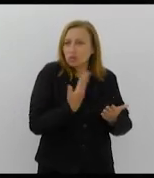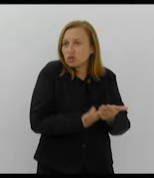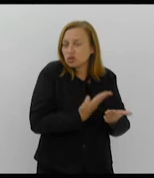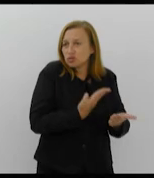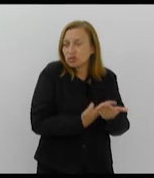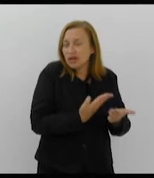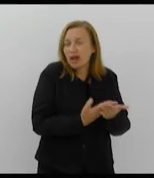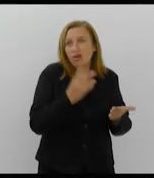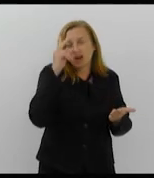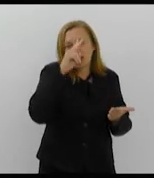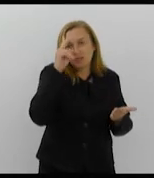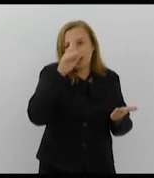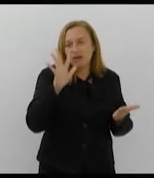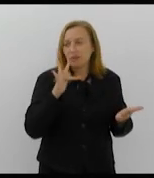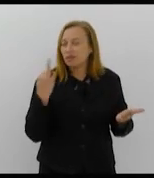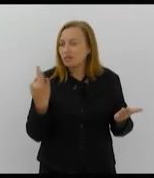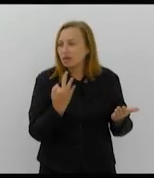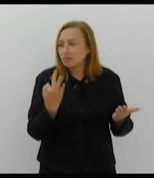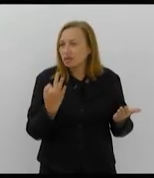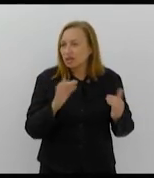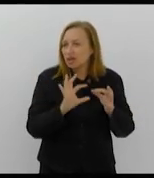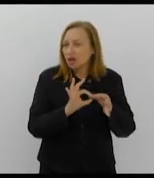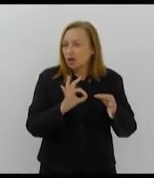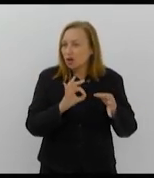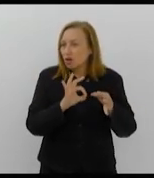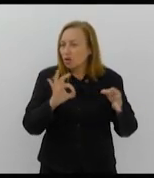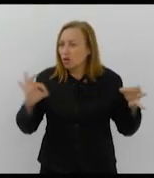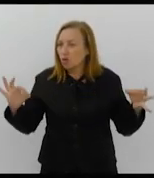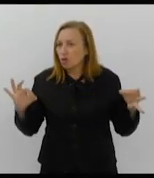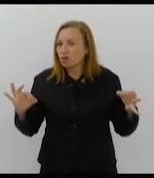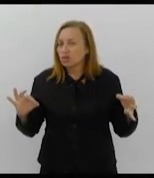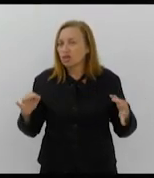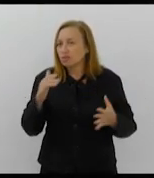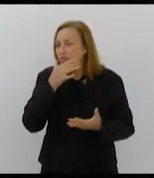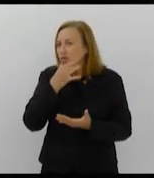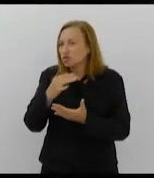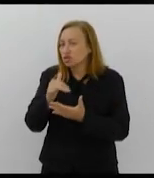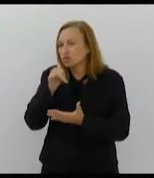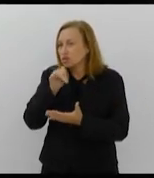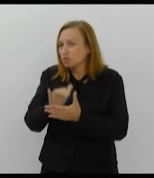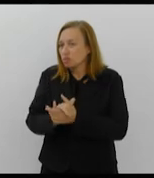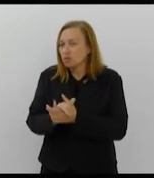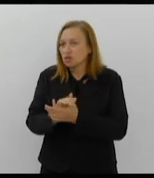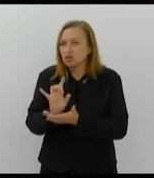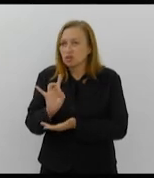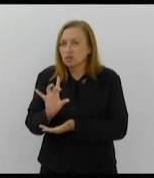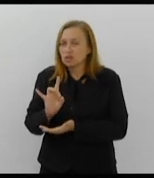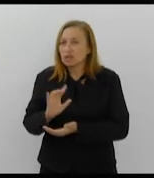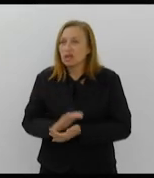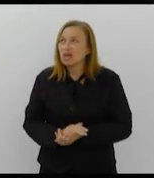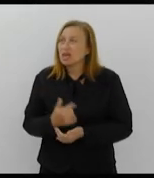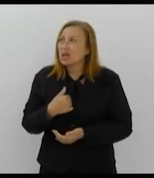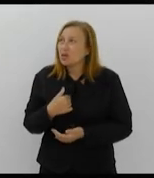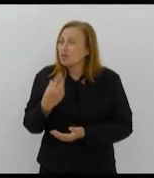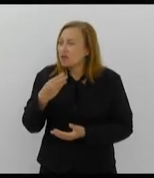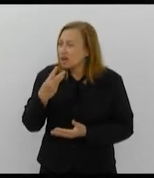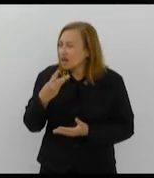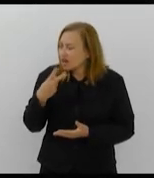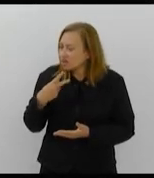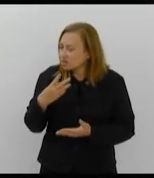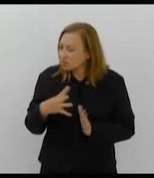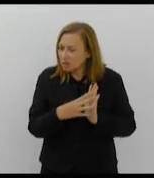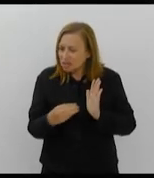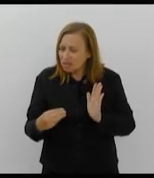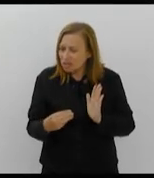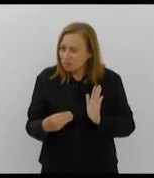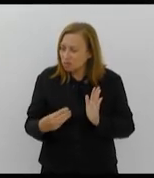família, na ausência da minha família, com a minha esposa, é óbvio, tomando conta, e eu me lembrava como que eu não estava dando exemplo para meus filhos, não estava